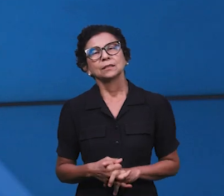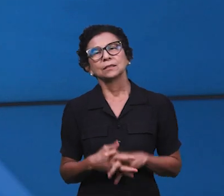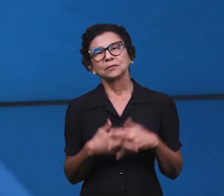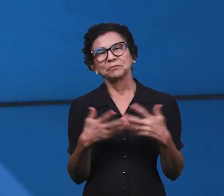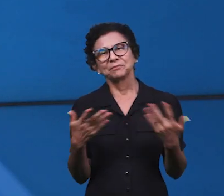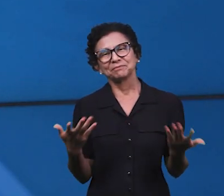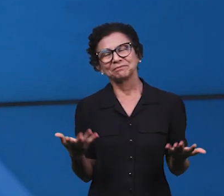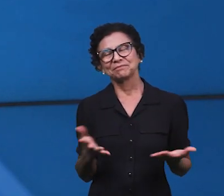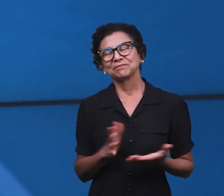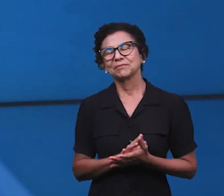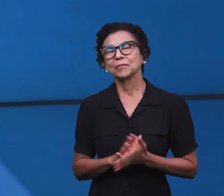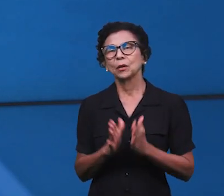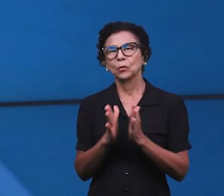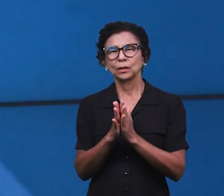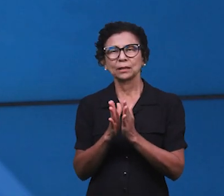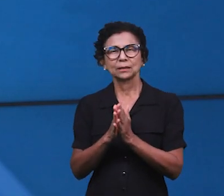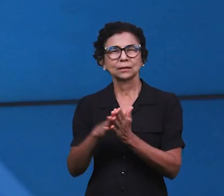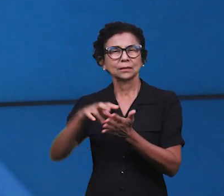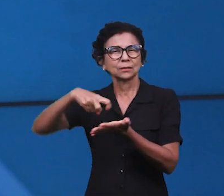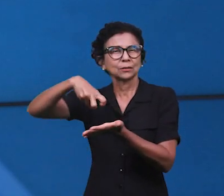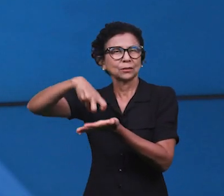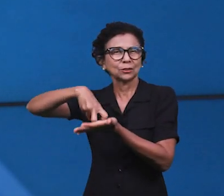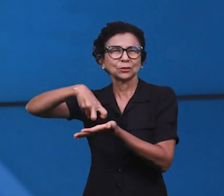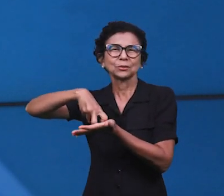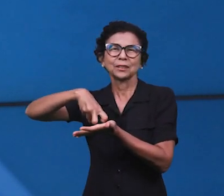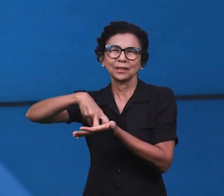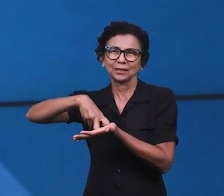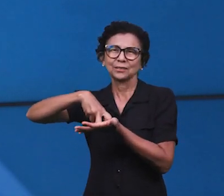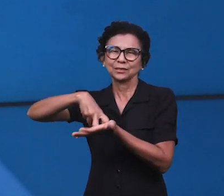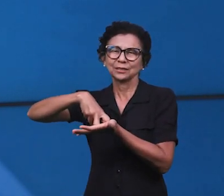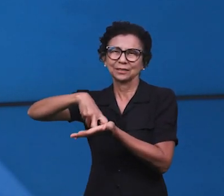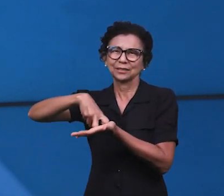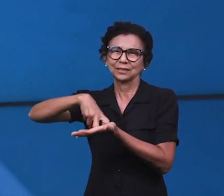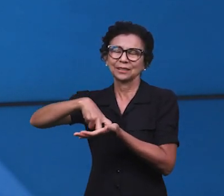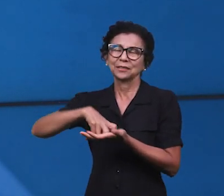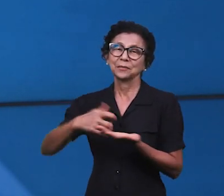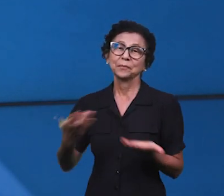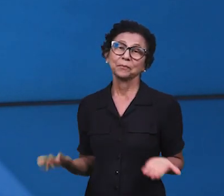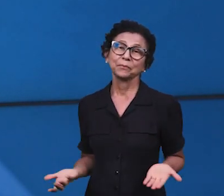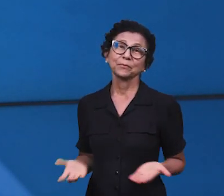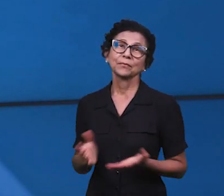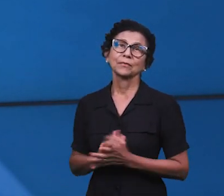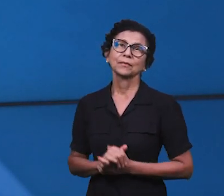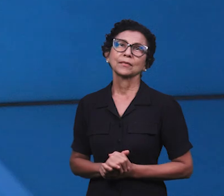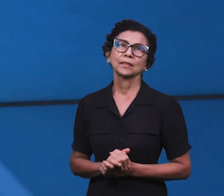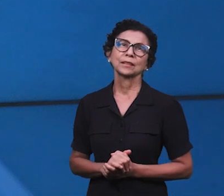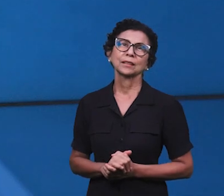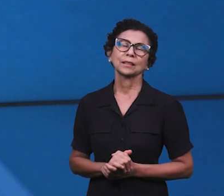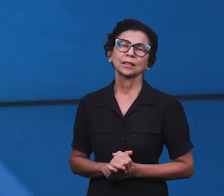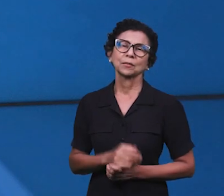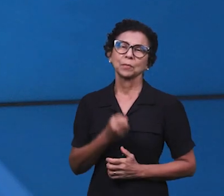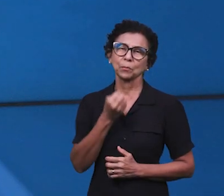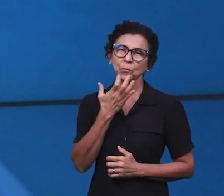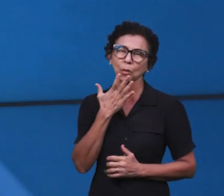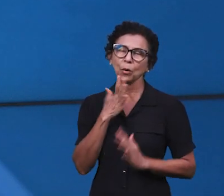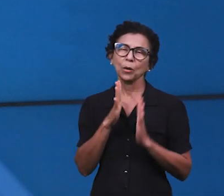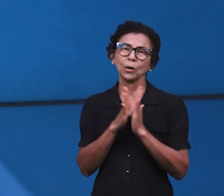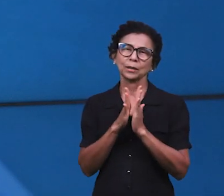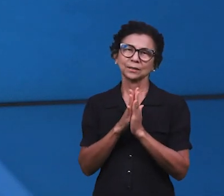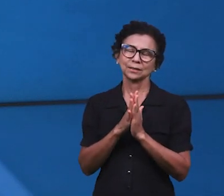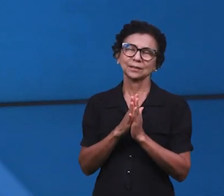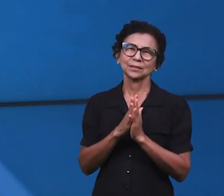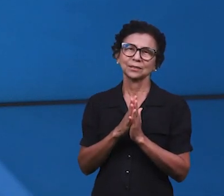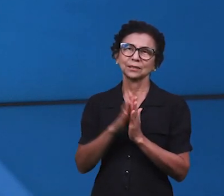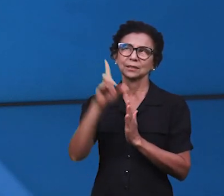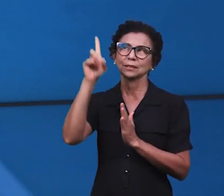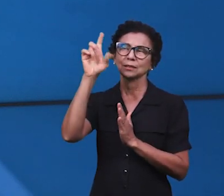esse exemplo maravilhoso de oração ali de joelhos e oração ali colocado diante do Senhor. Aliás, uma longa e boa oração, né? Glória